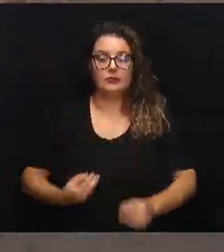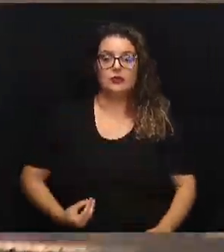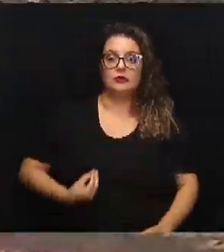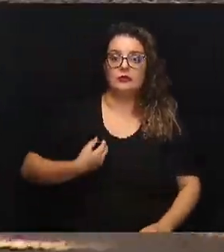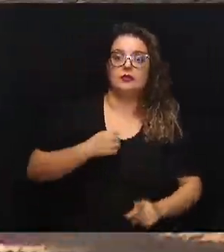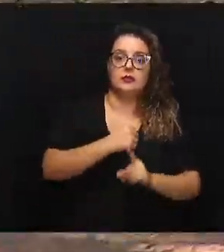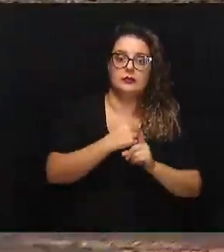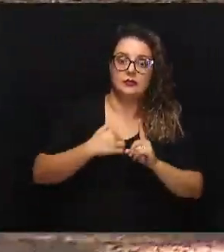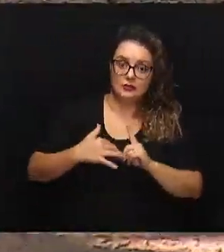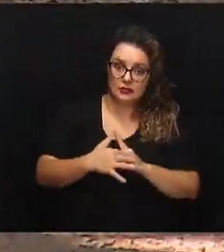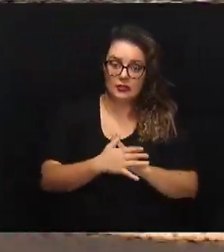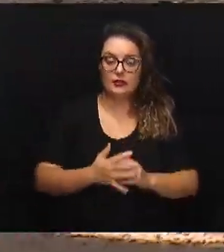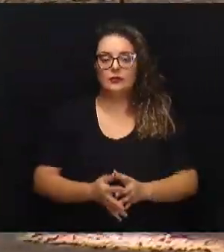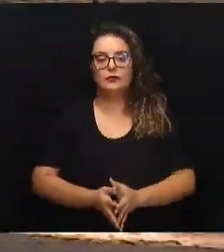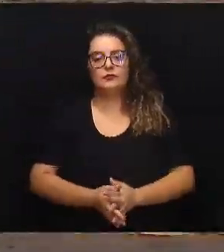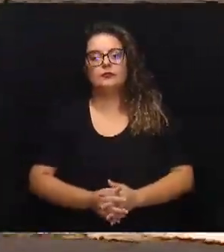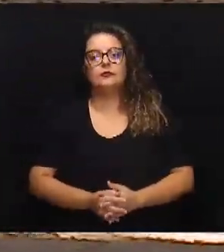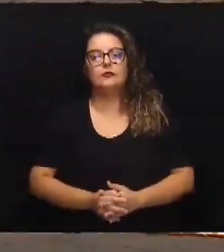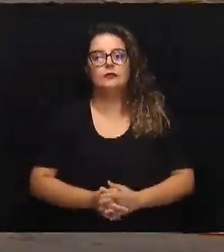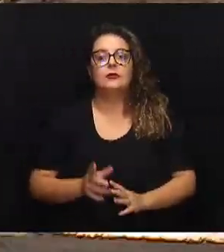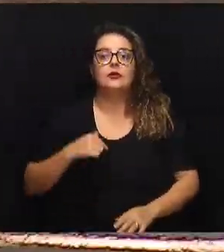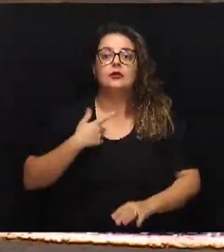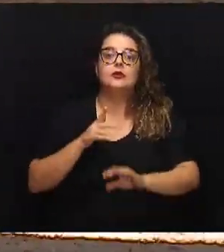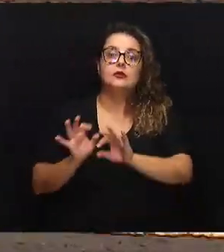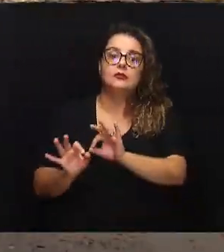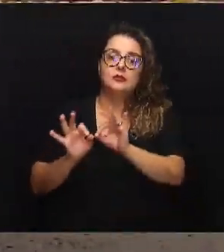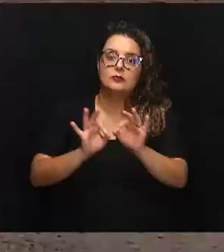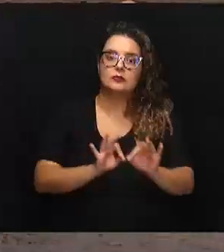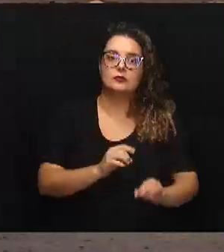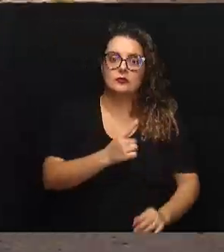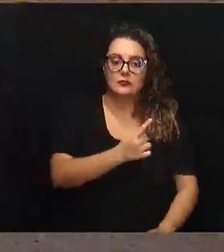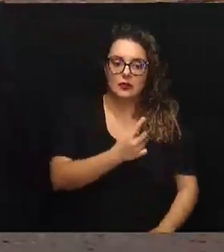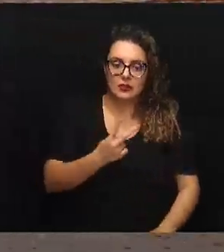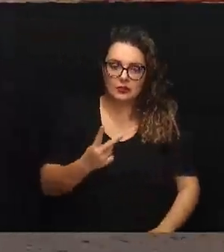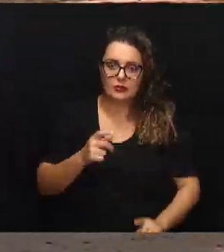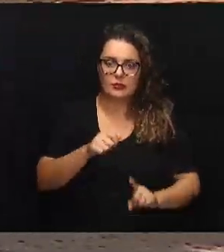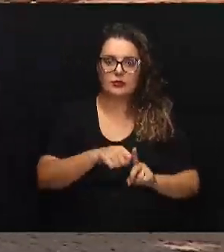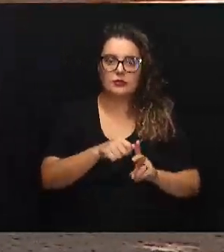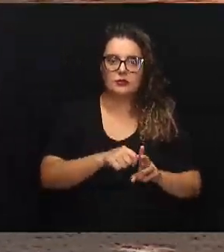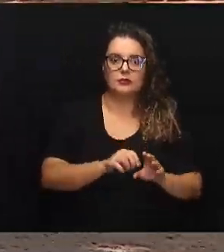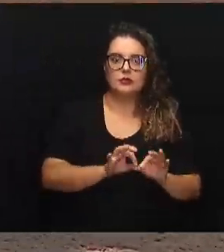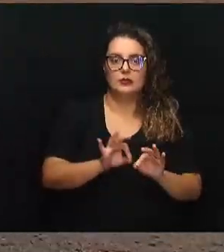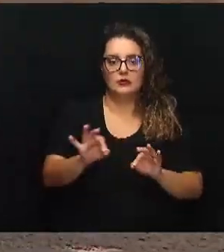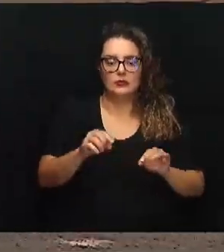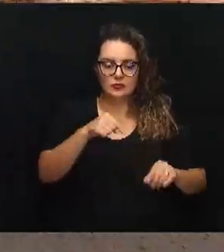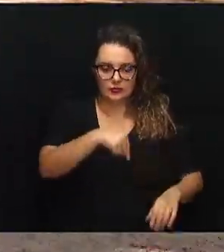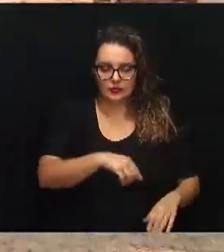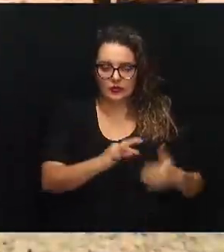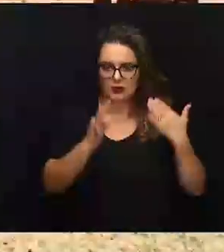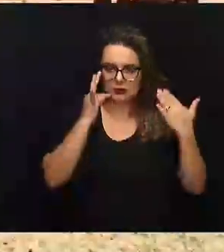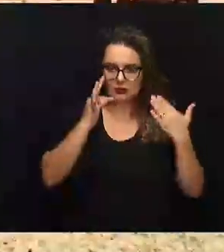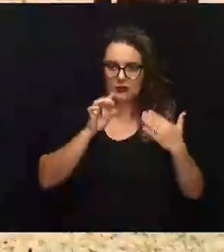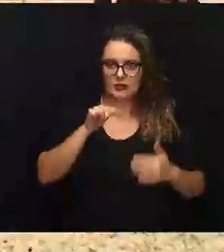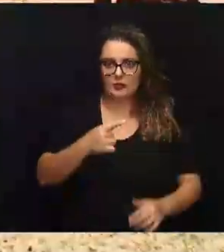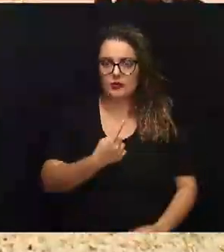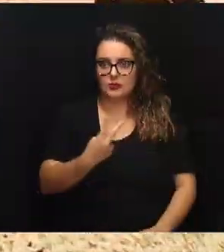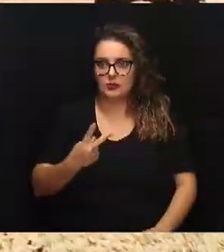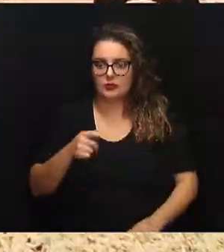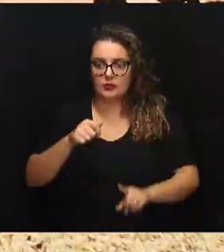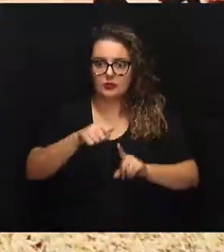né? E a gente acompanha por mais 12 meses fora da comunidade. Depois de 12